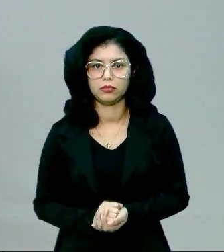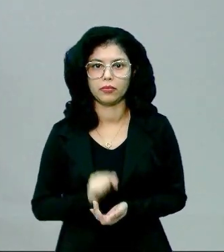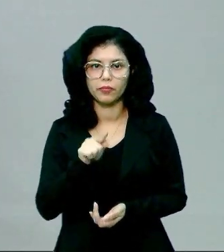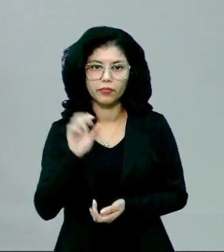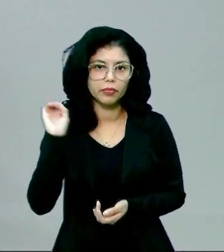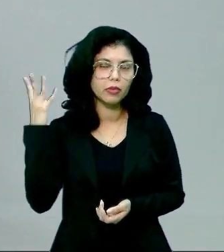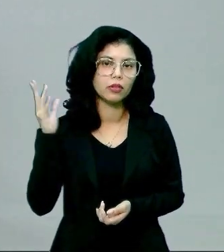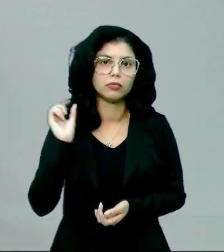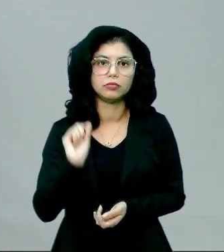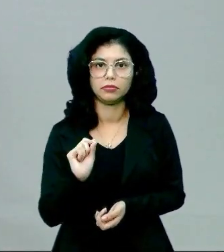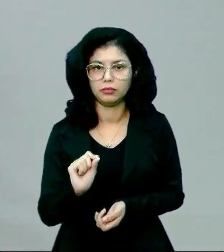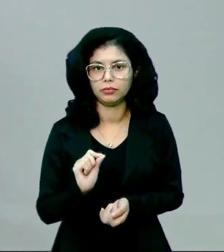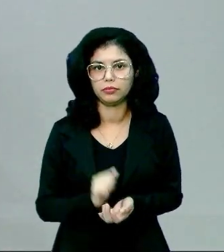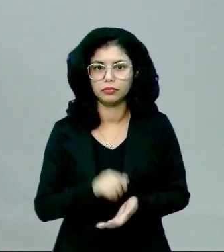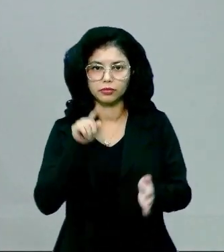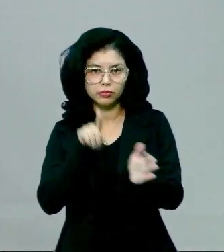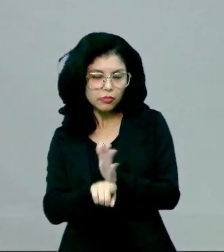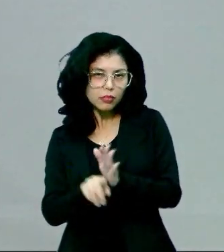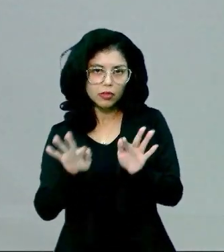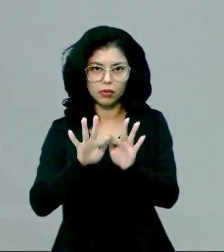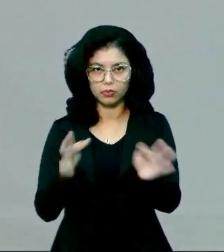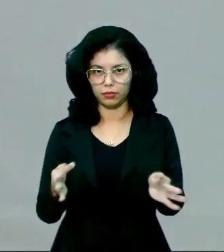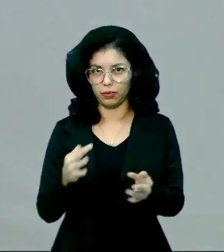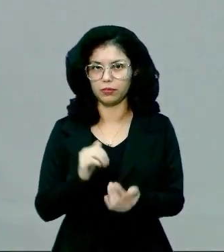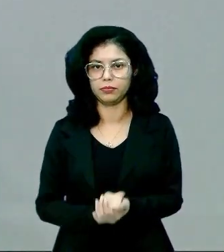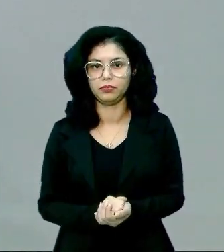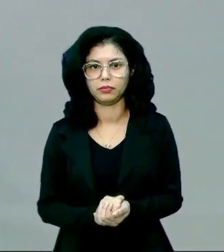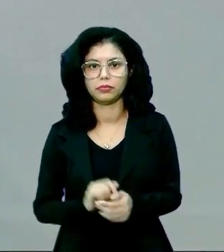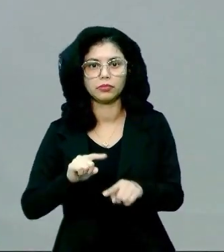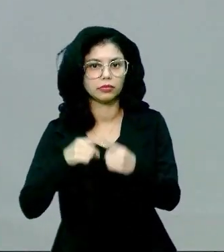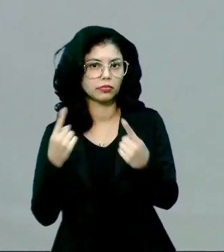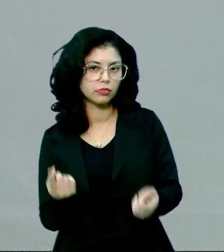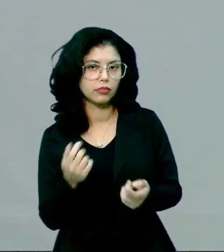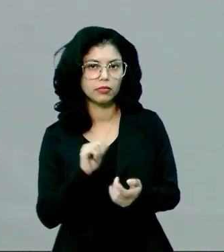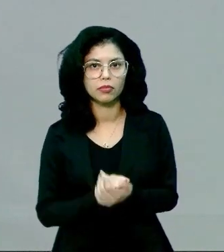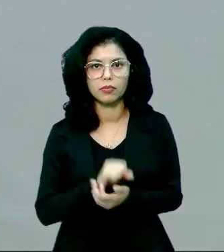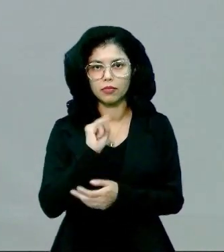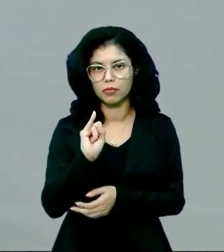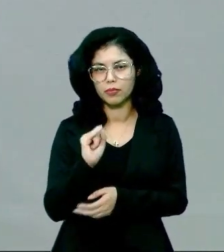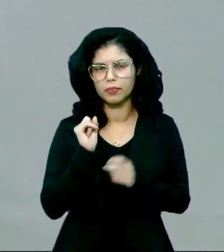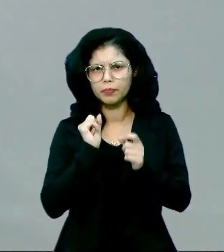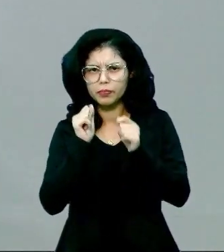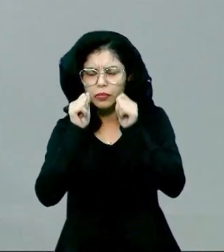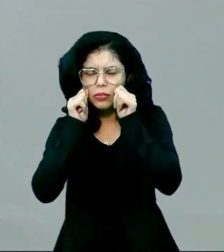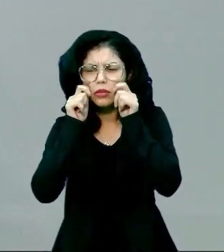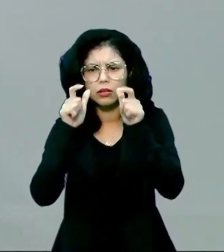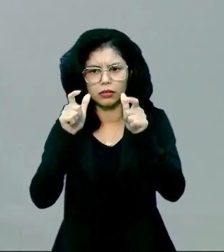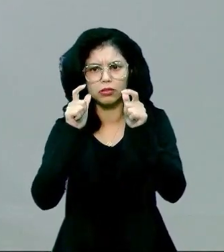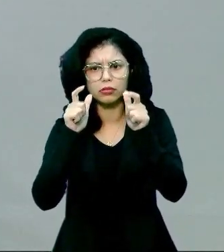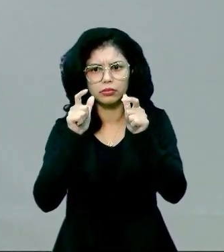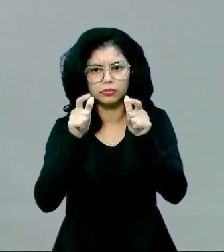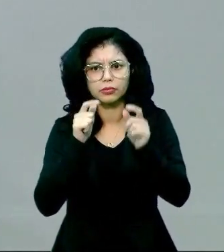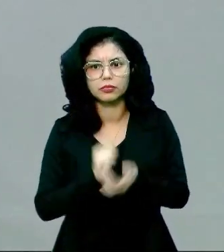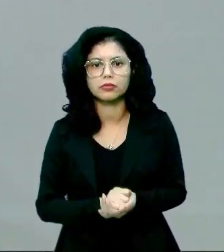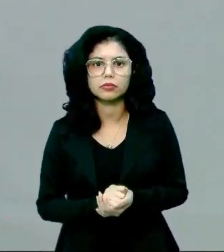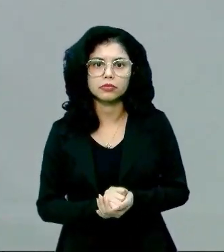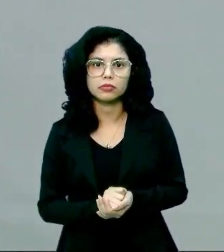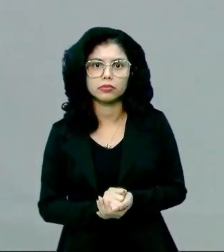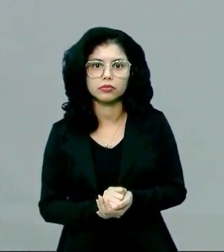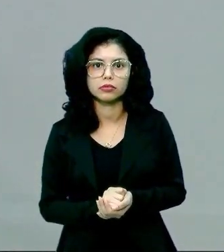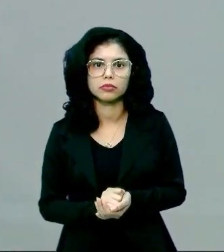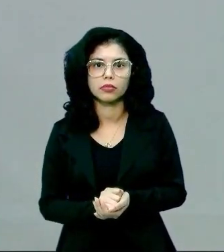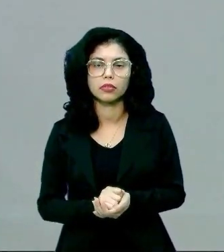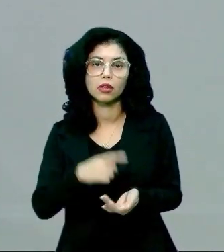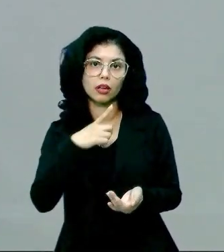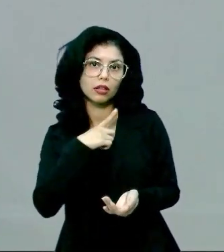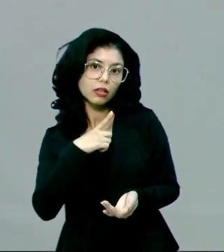caso aí, a questão é simples, mas, porém, se não prestar muito atenção,